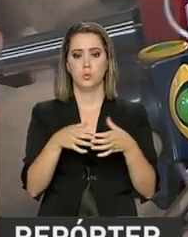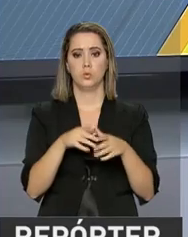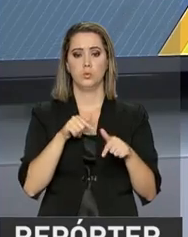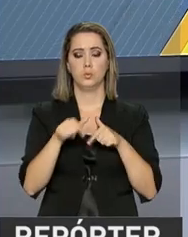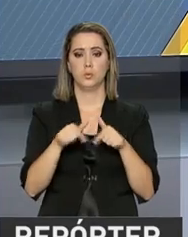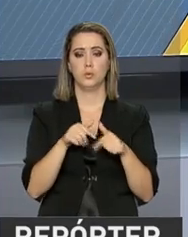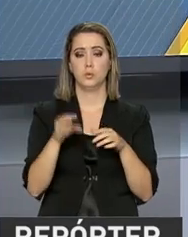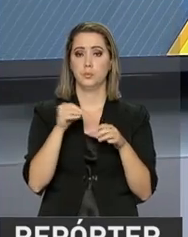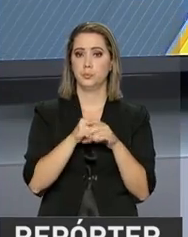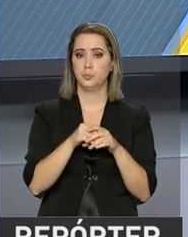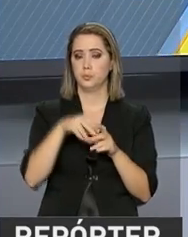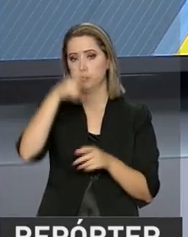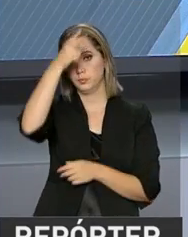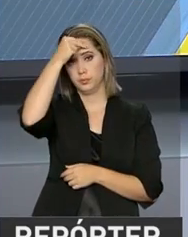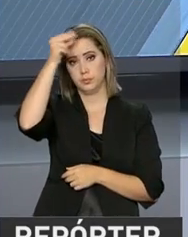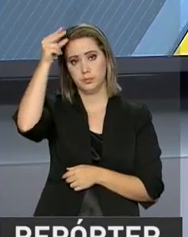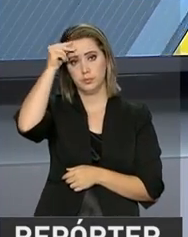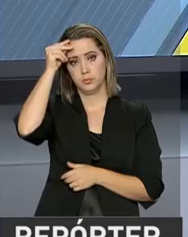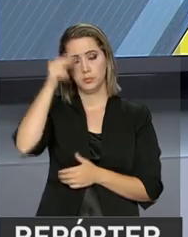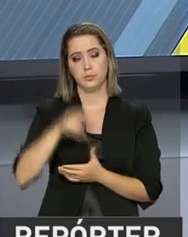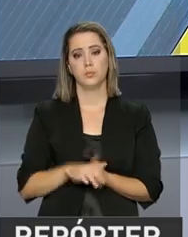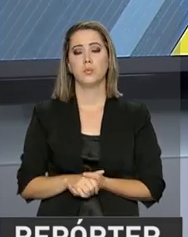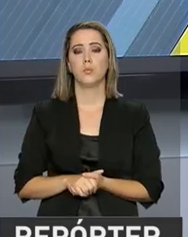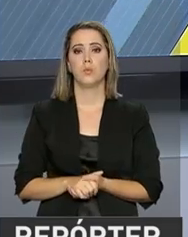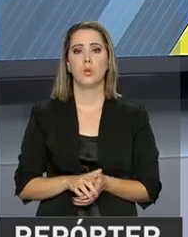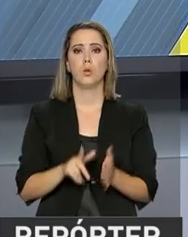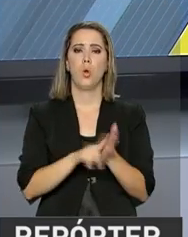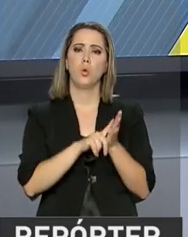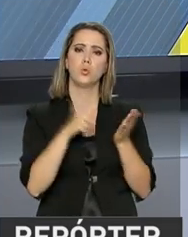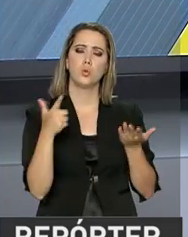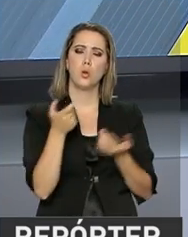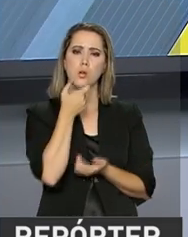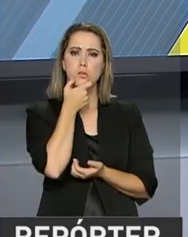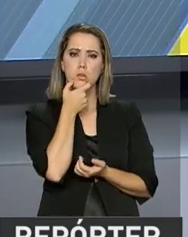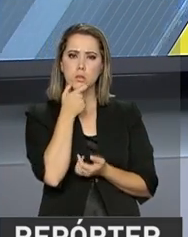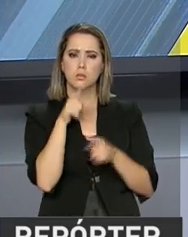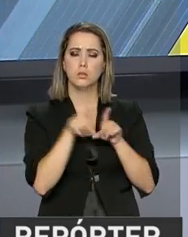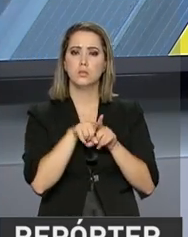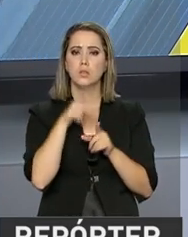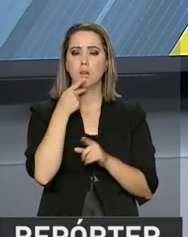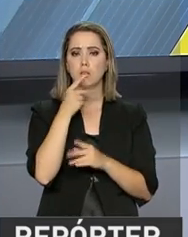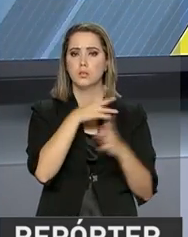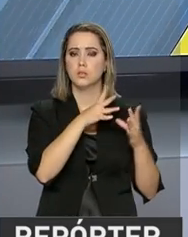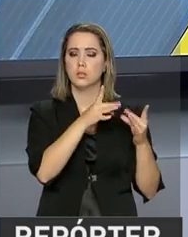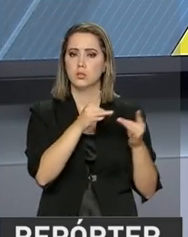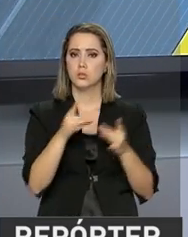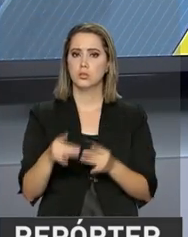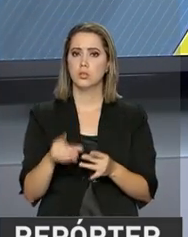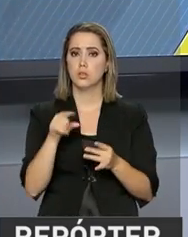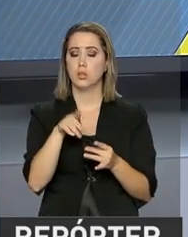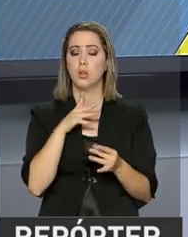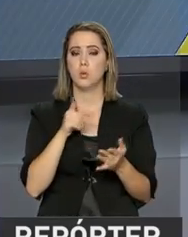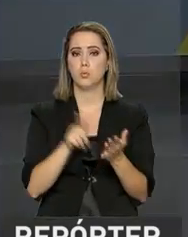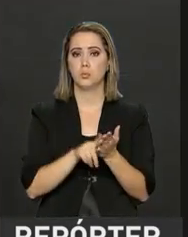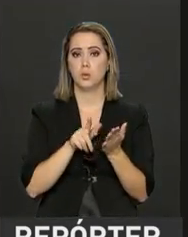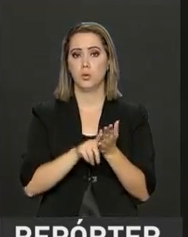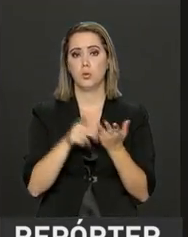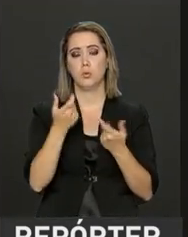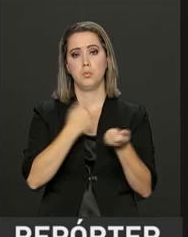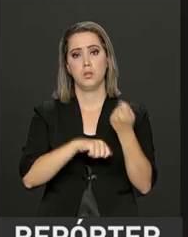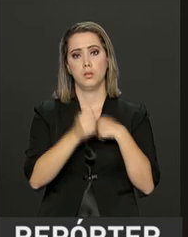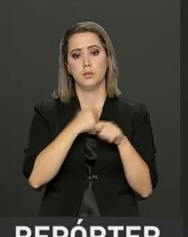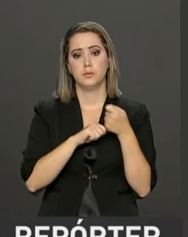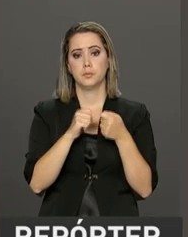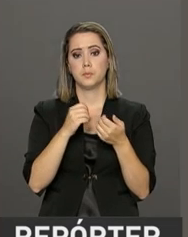municipais. O jornal britânico Financial Times fez uma série de matérias sobre a economia brasileira. Em um